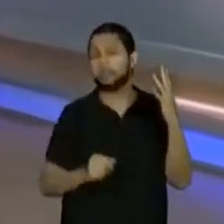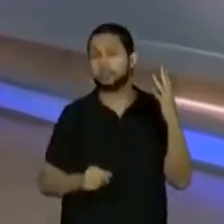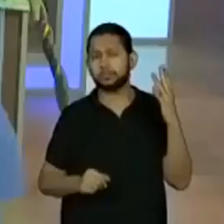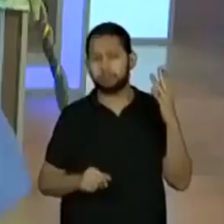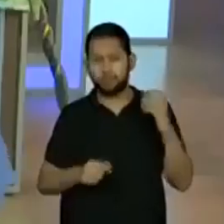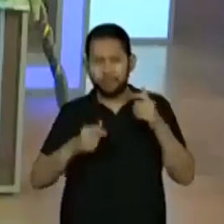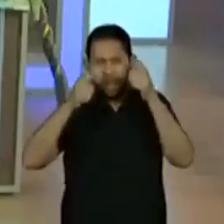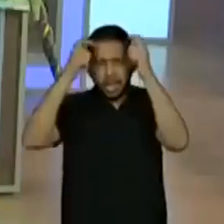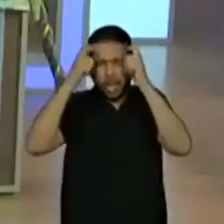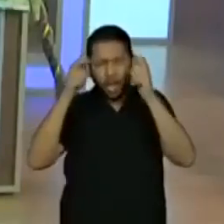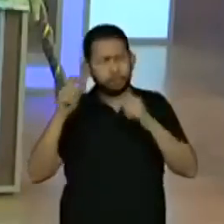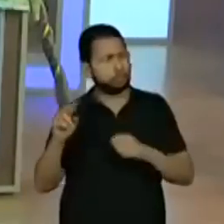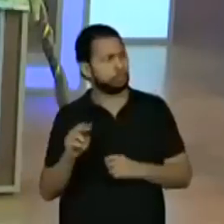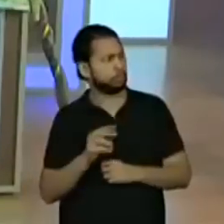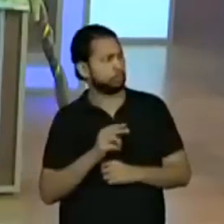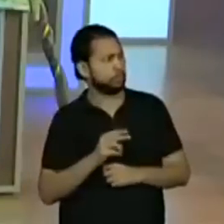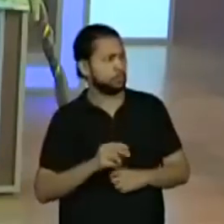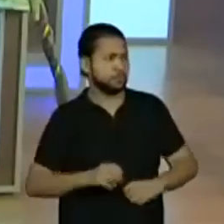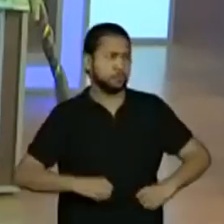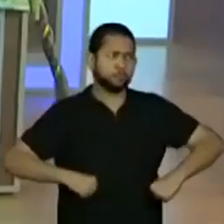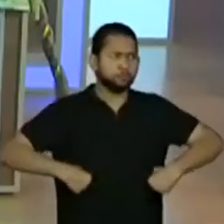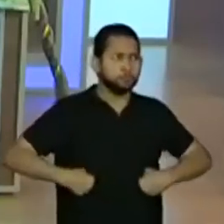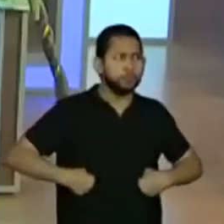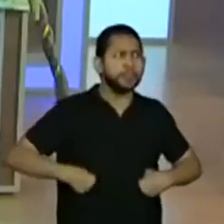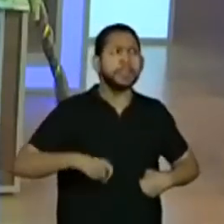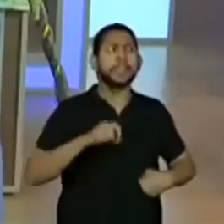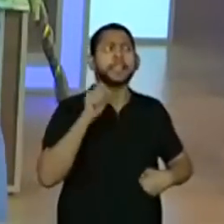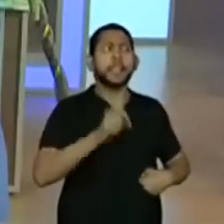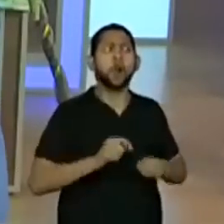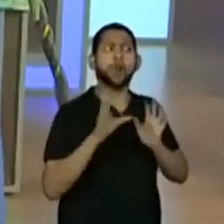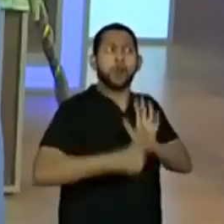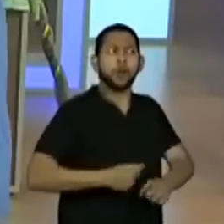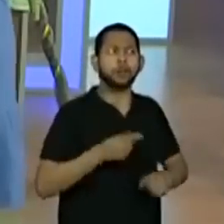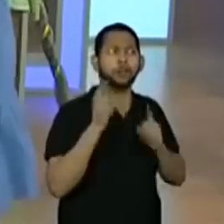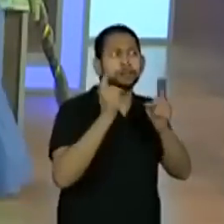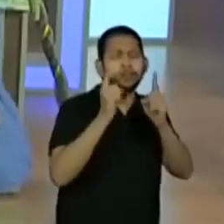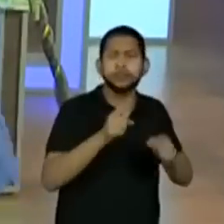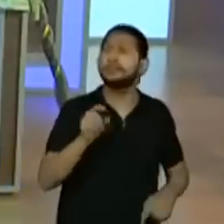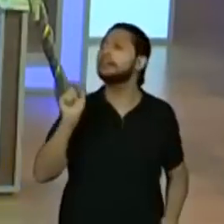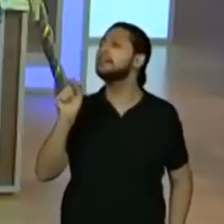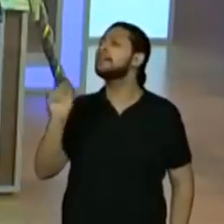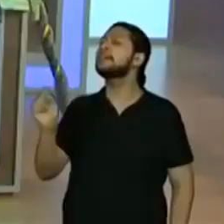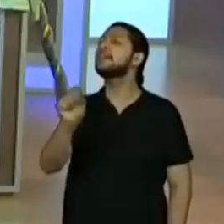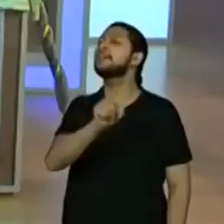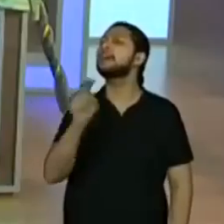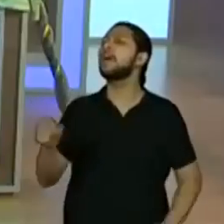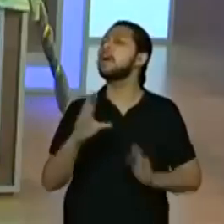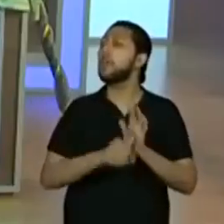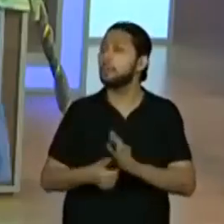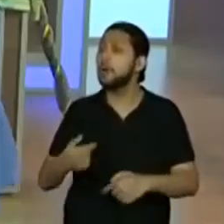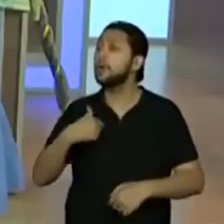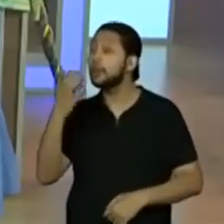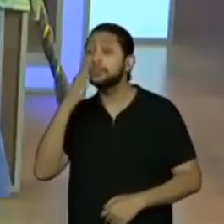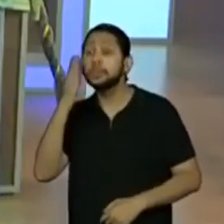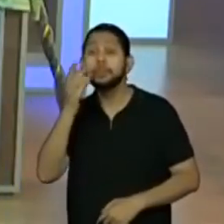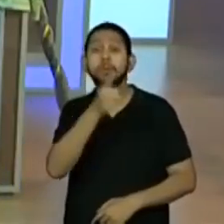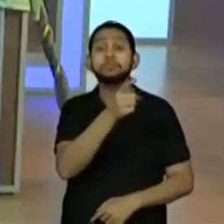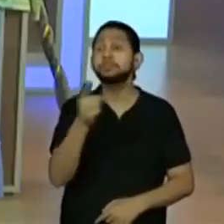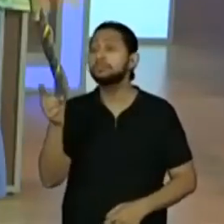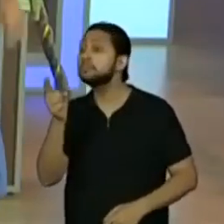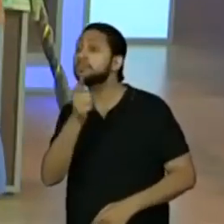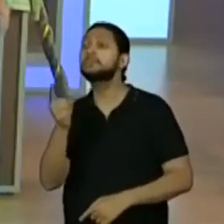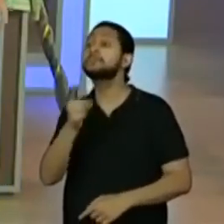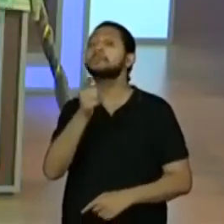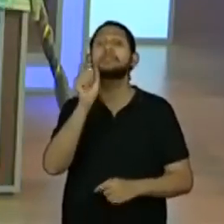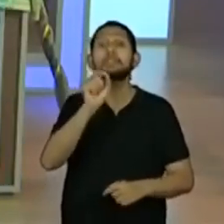O rei ficou desesperado. Quem roubou minha maçã? Quem roubou minha maçã? Eu quero saber quem roubou a